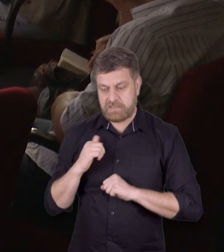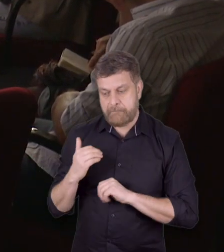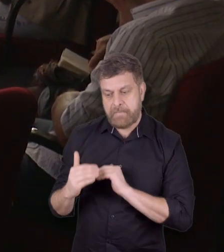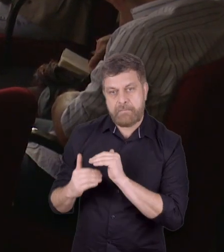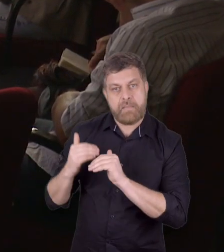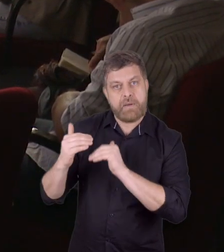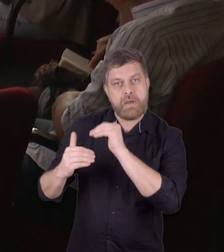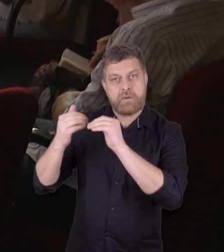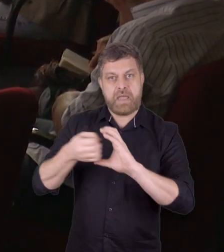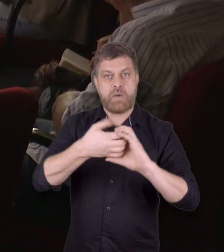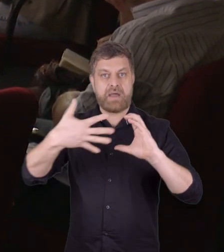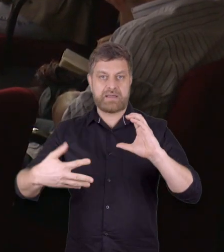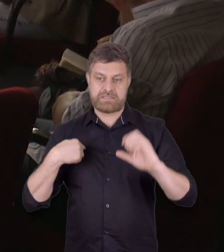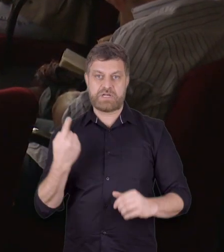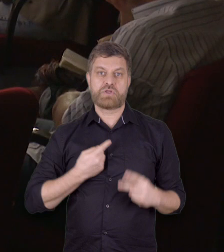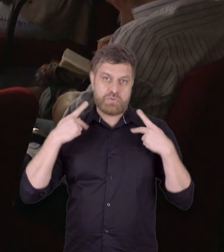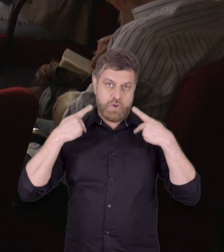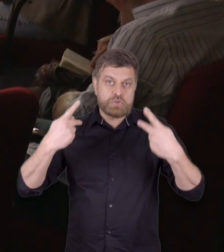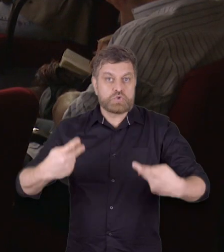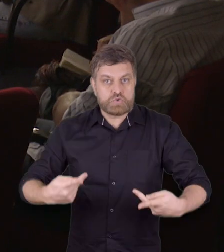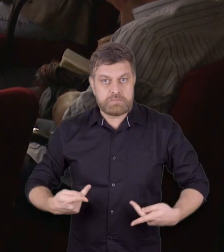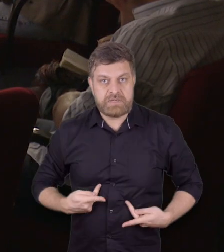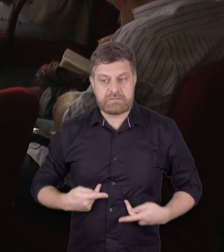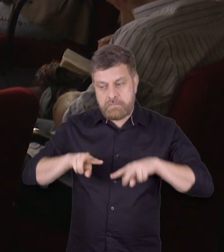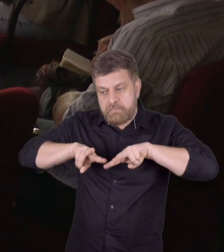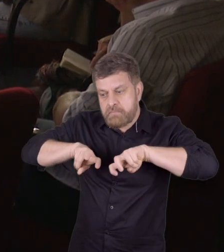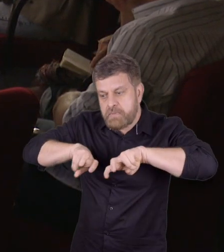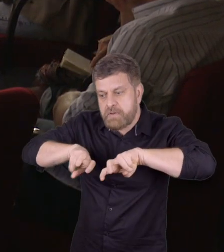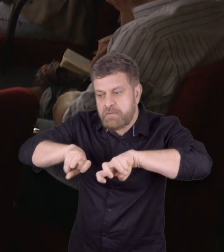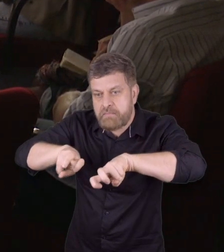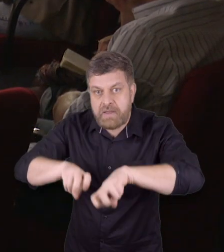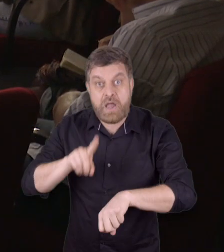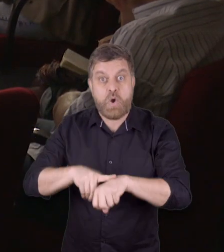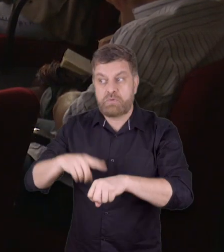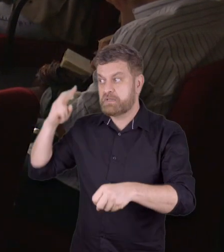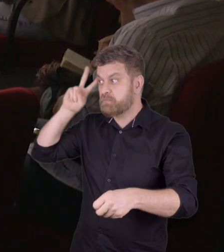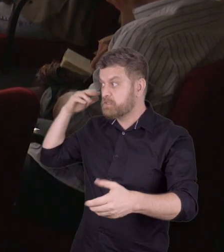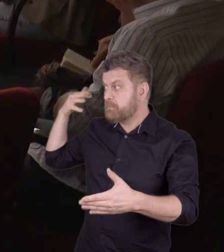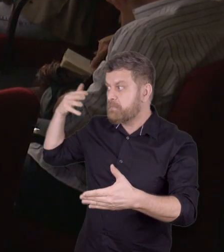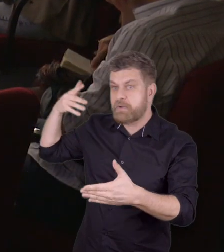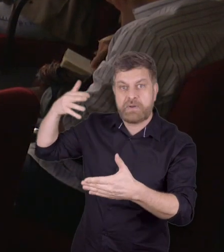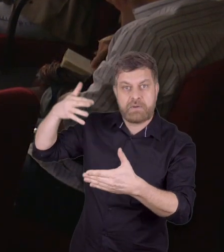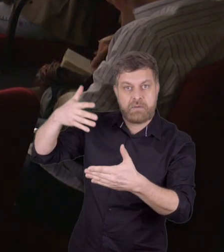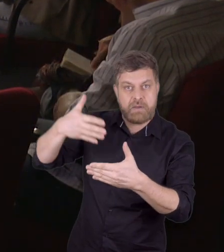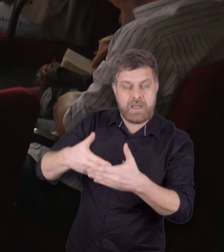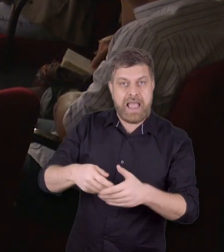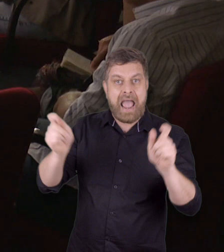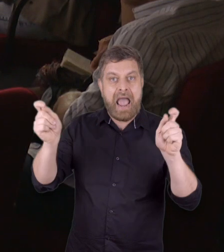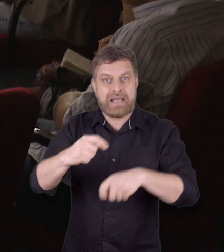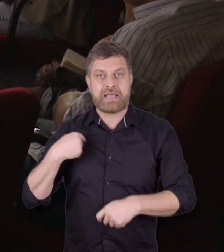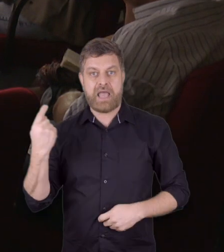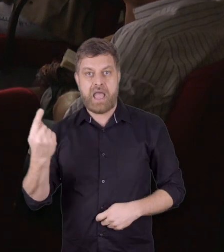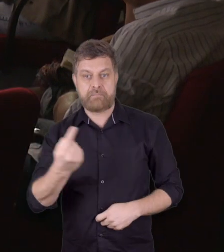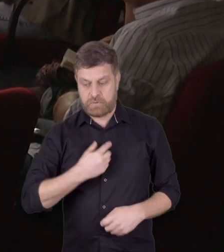inacabamento é uma característica de nós, Homo sapiens. A gente pode explorar ela ao longo da história. E ela é que teria permitido um certo